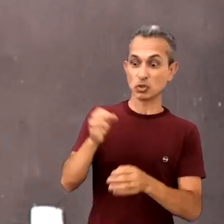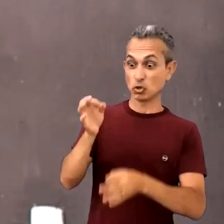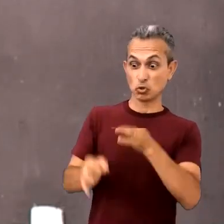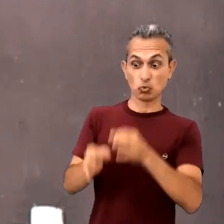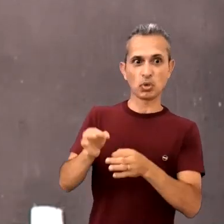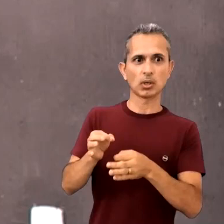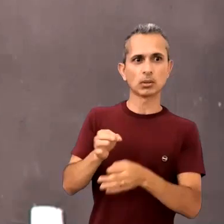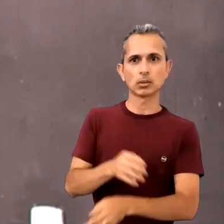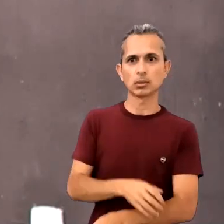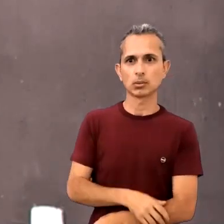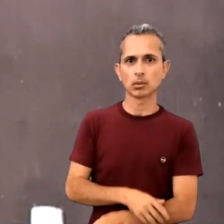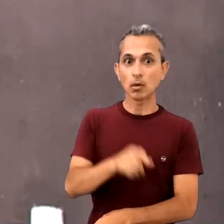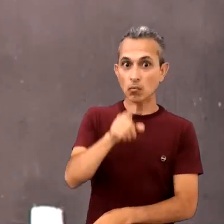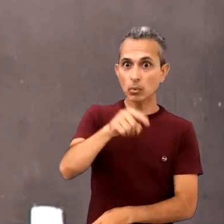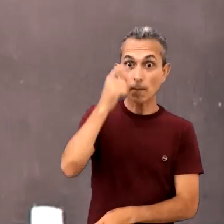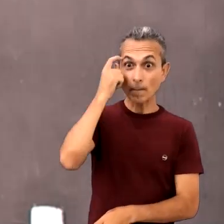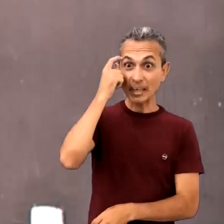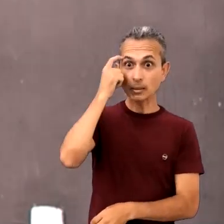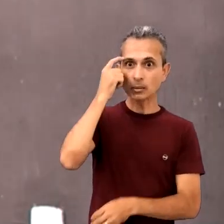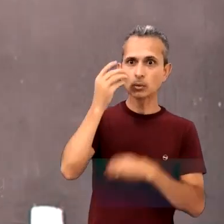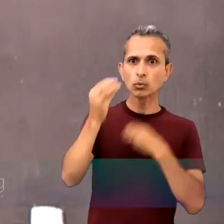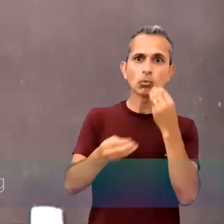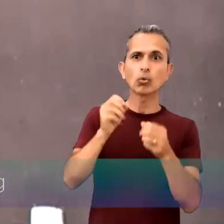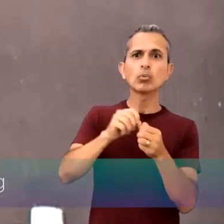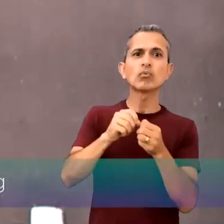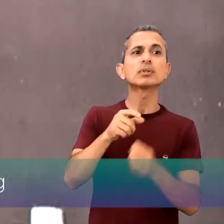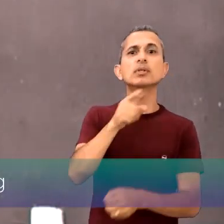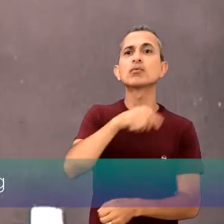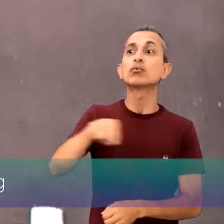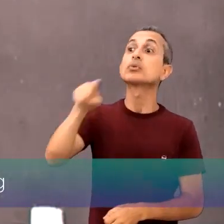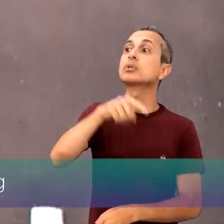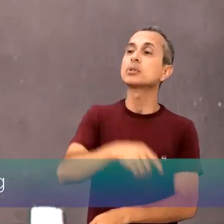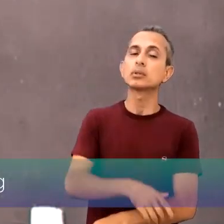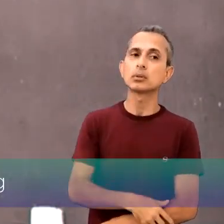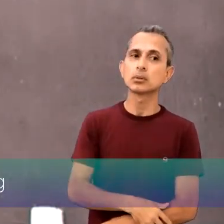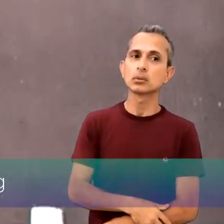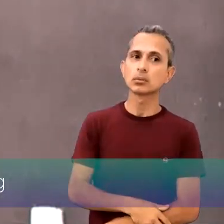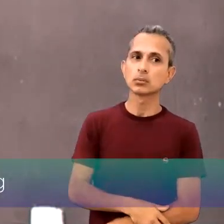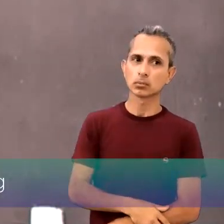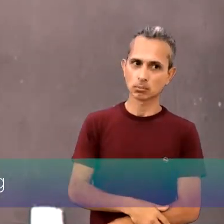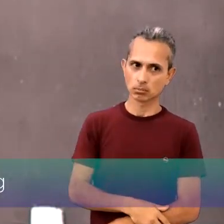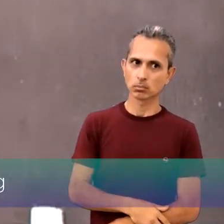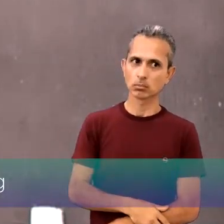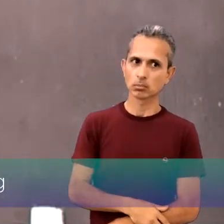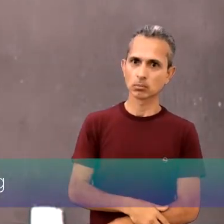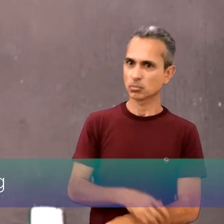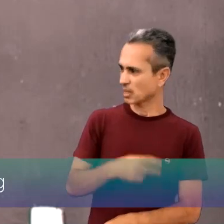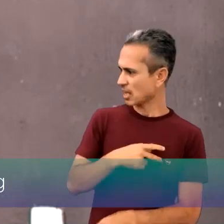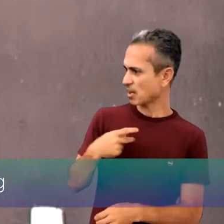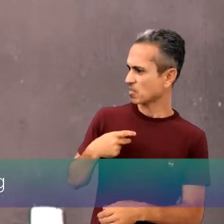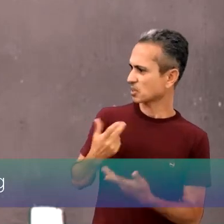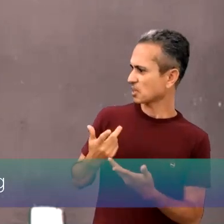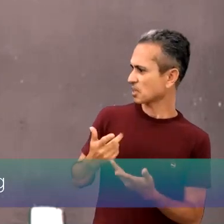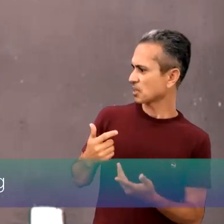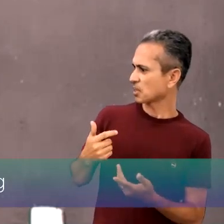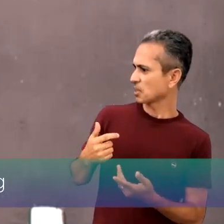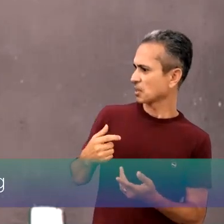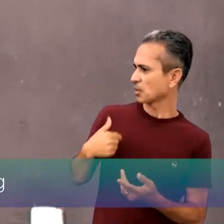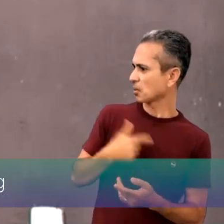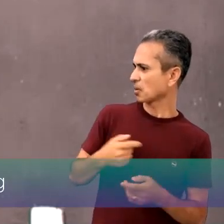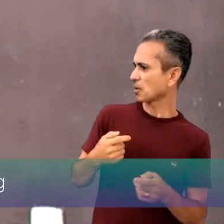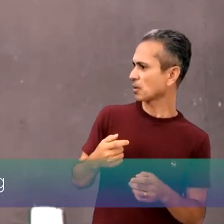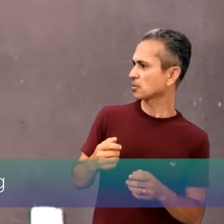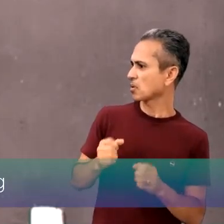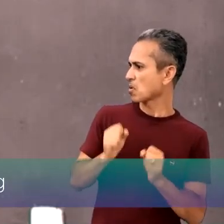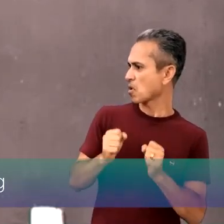como será que você ia agir ou reagir? Ah, pastor, então você está dizendo que a gente pode, tudo bem, pode errar. Não, gente. Louvado